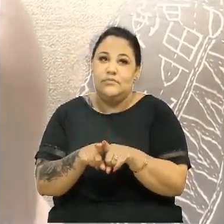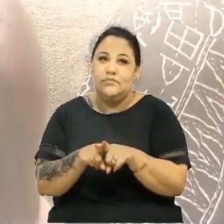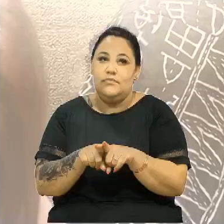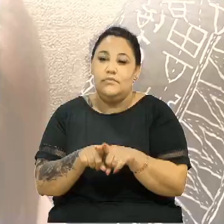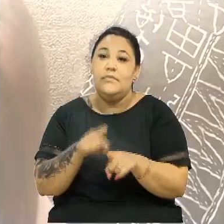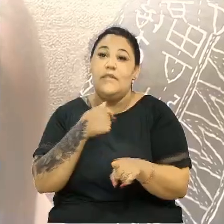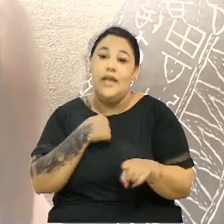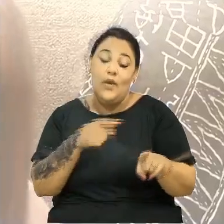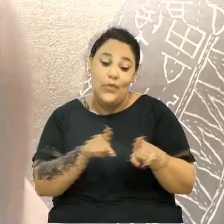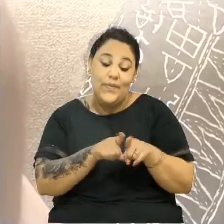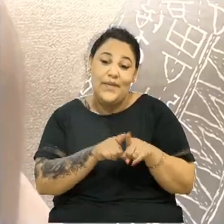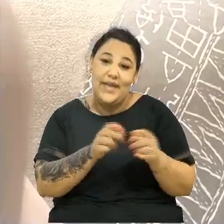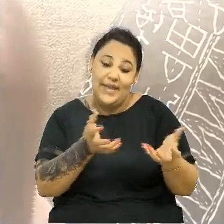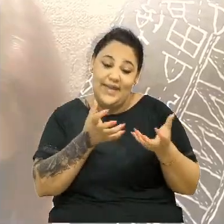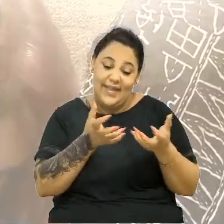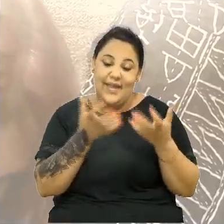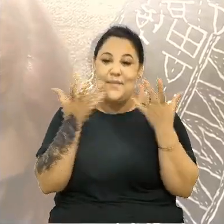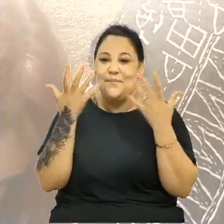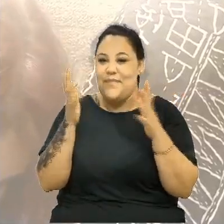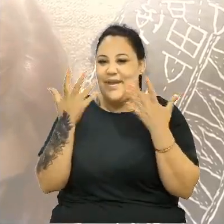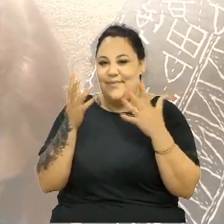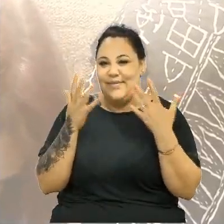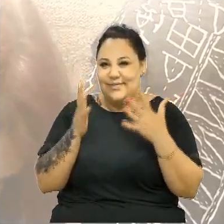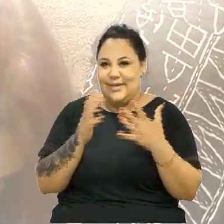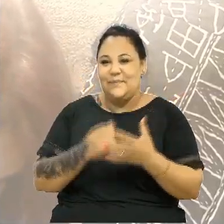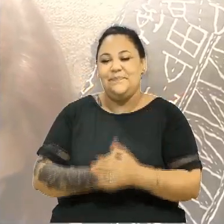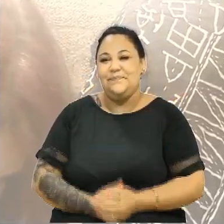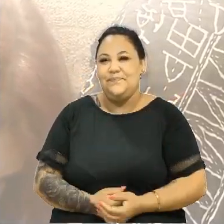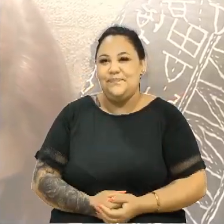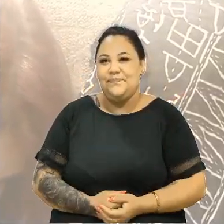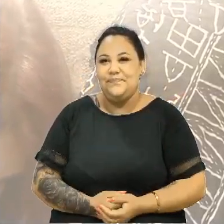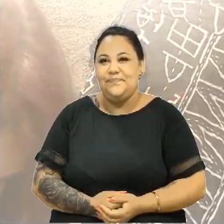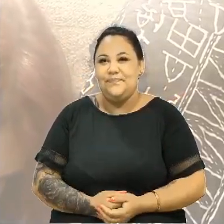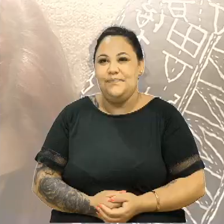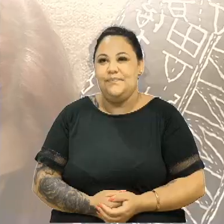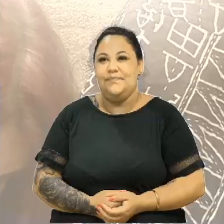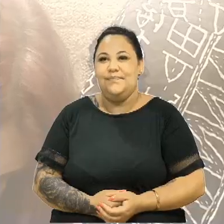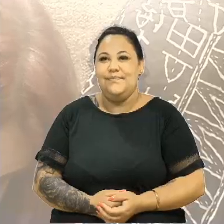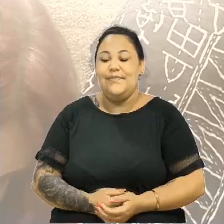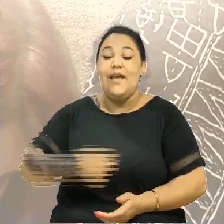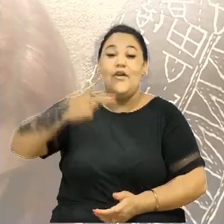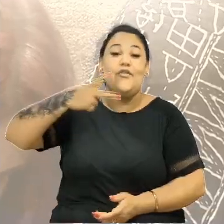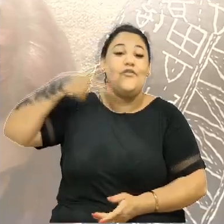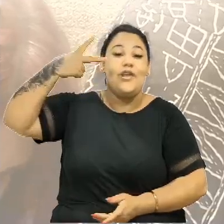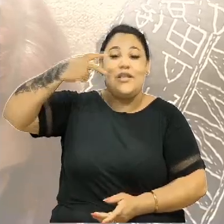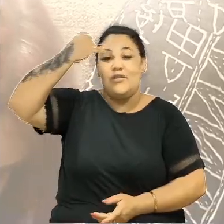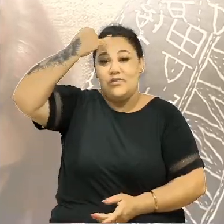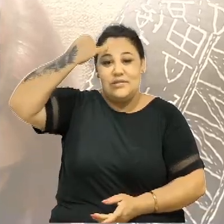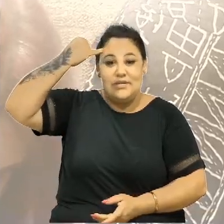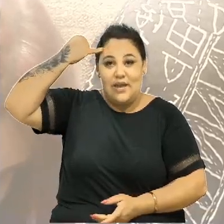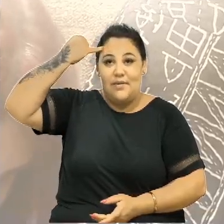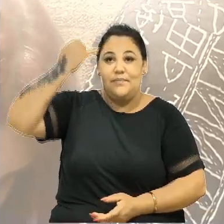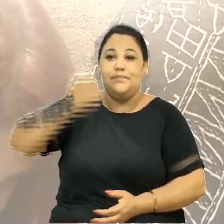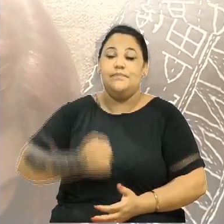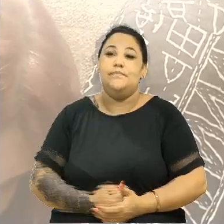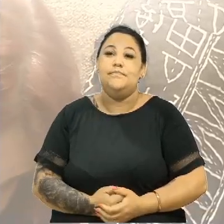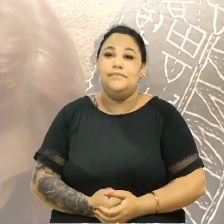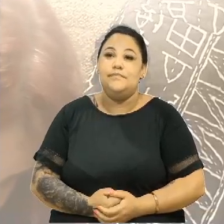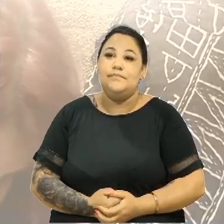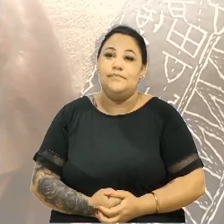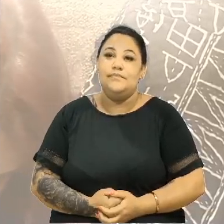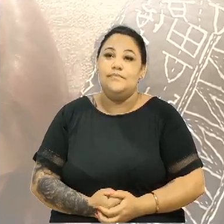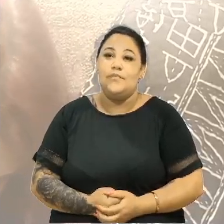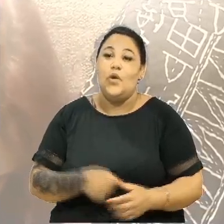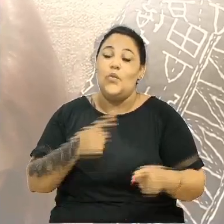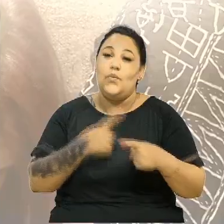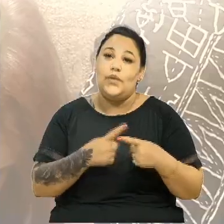Eu também queria parabenizar ao vereador D'Ambros por conceder